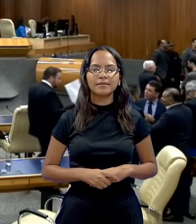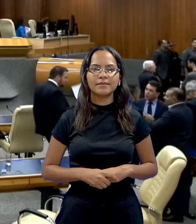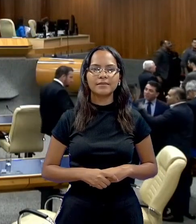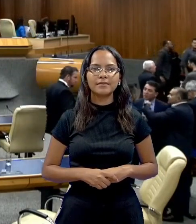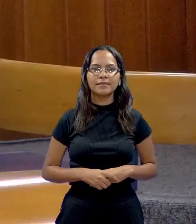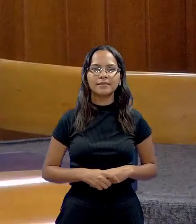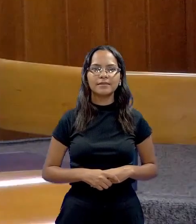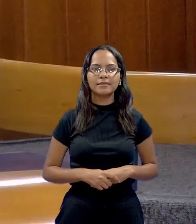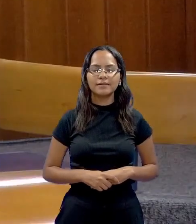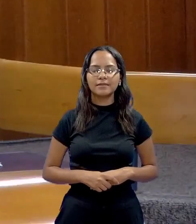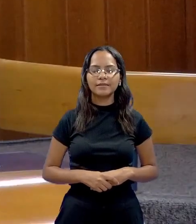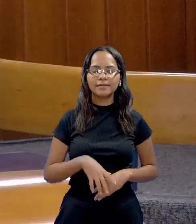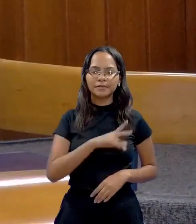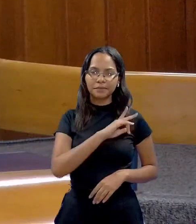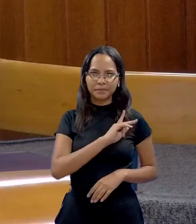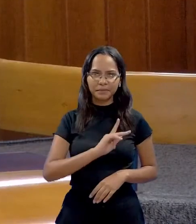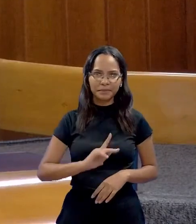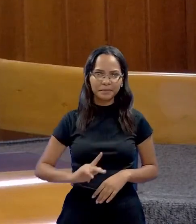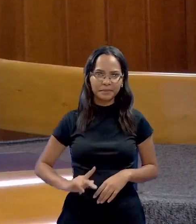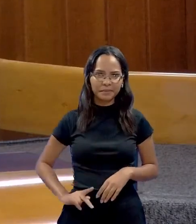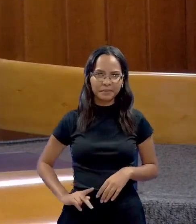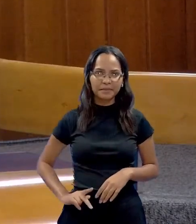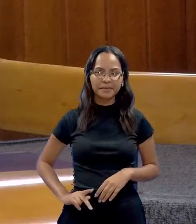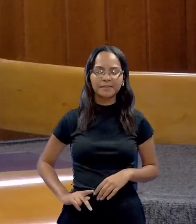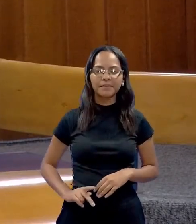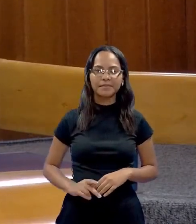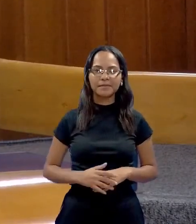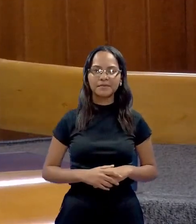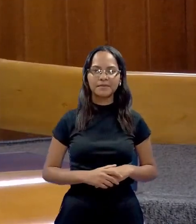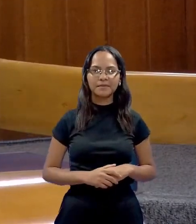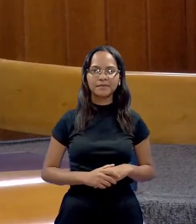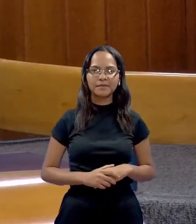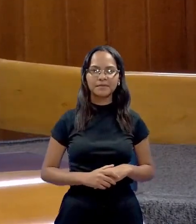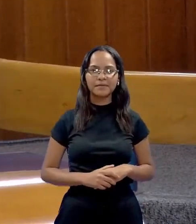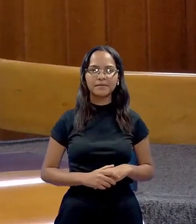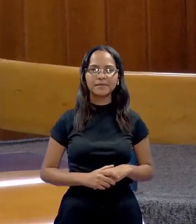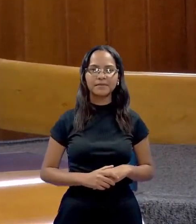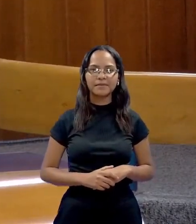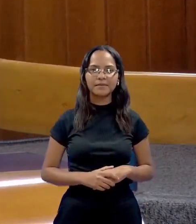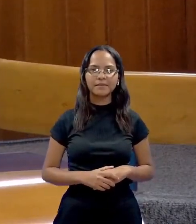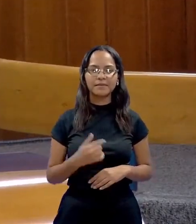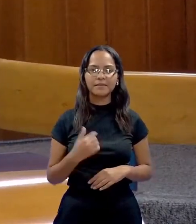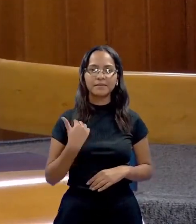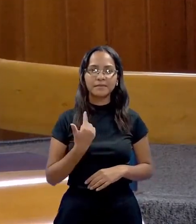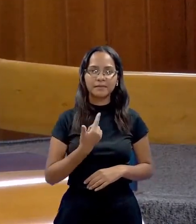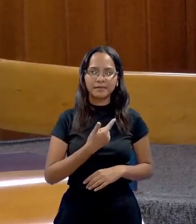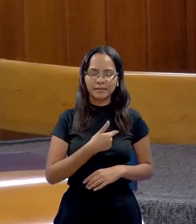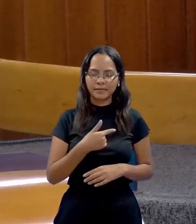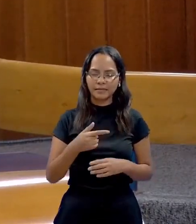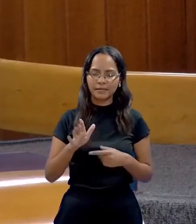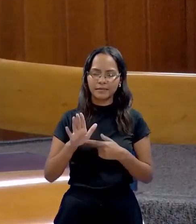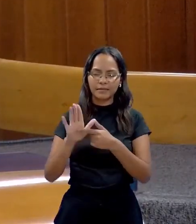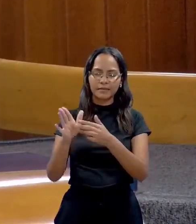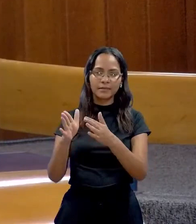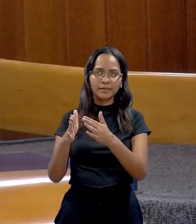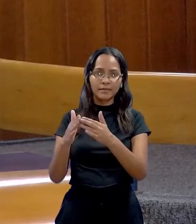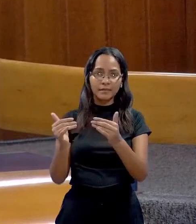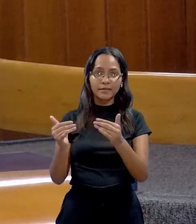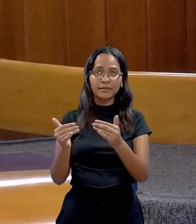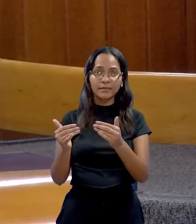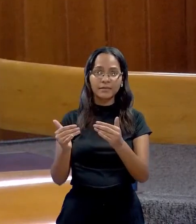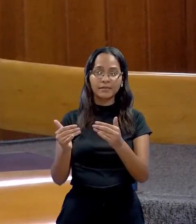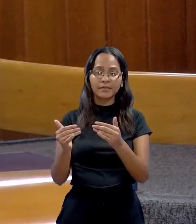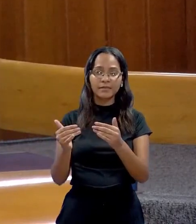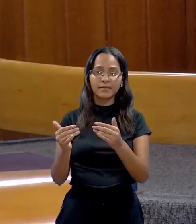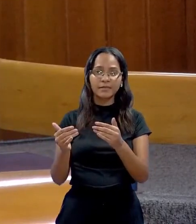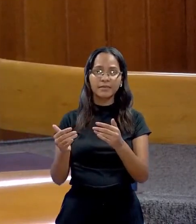Senhor presidente, nós estamos apresentando um requerimento à volta